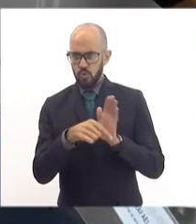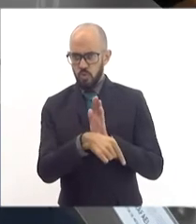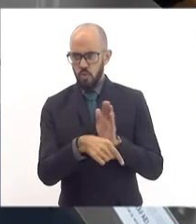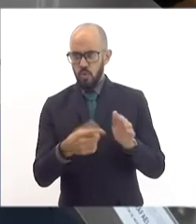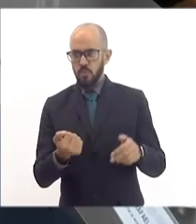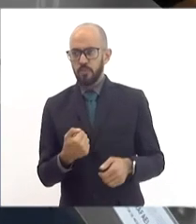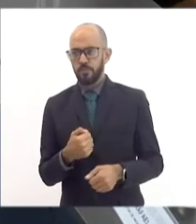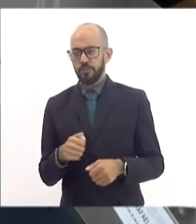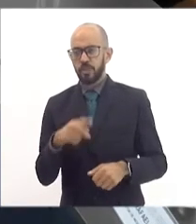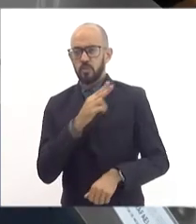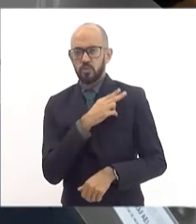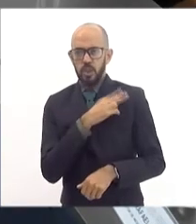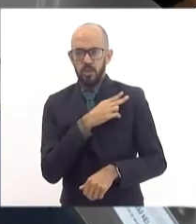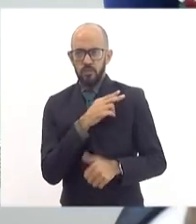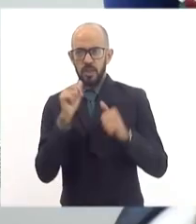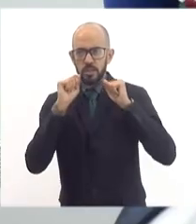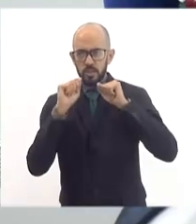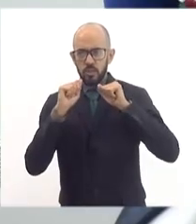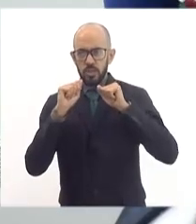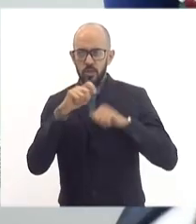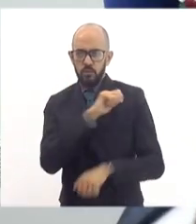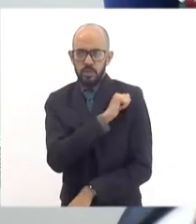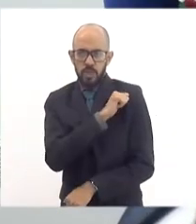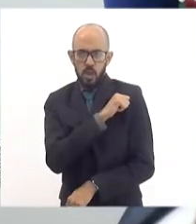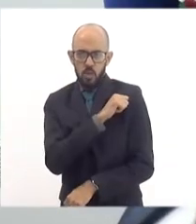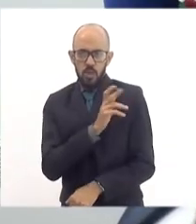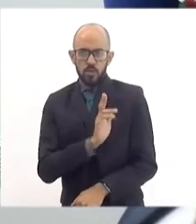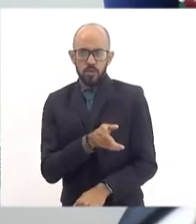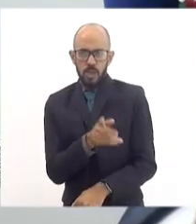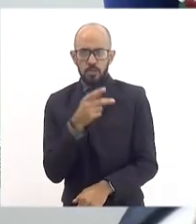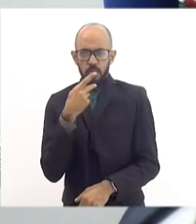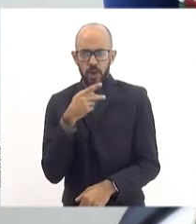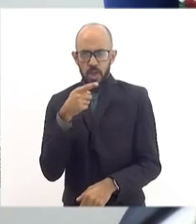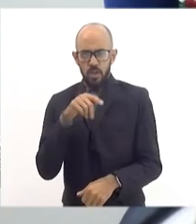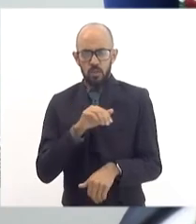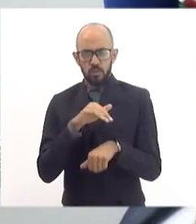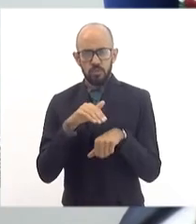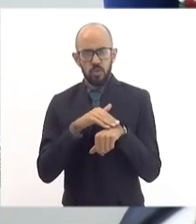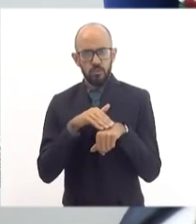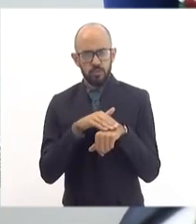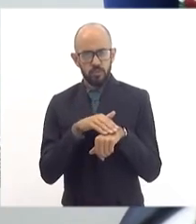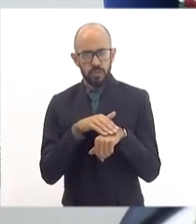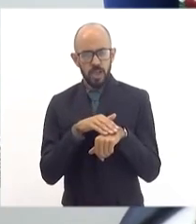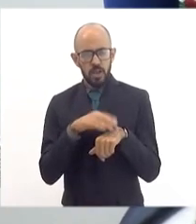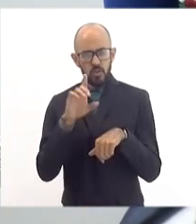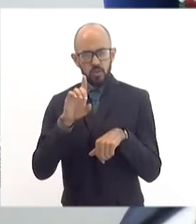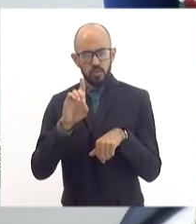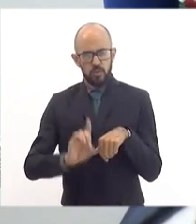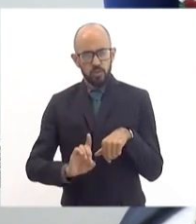eu sempre tive uma questão de conversar com os presidentes da FAPERJ e